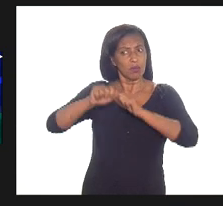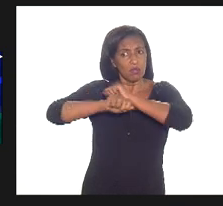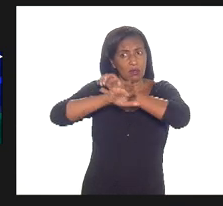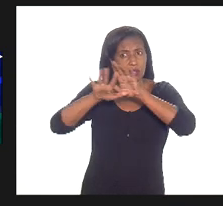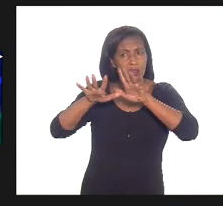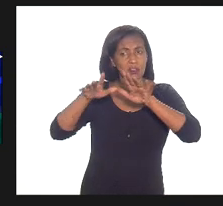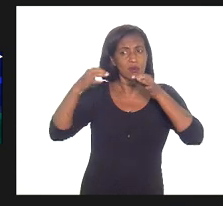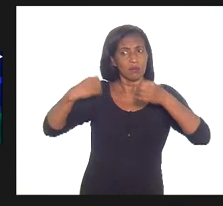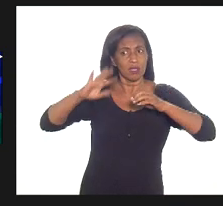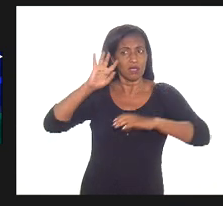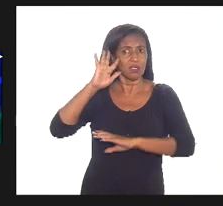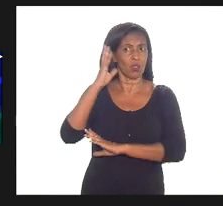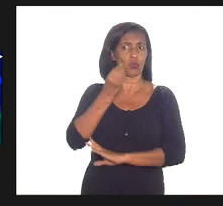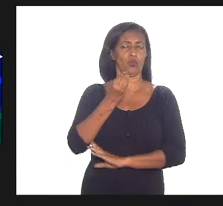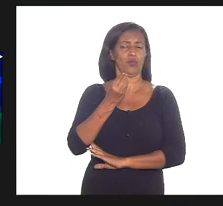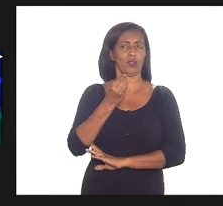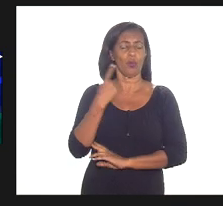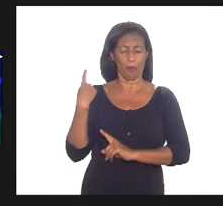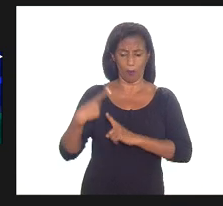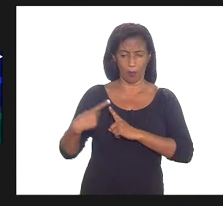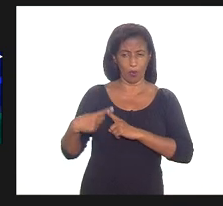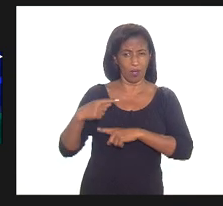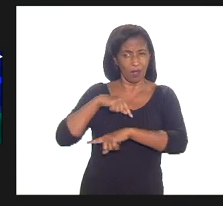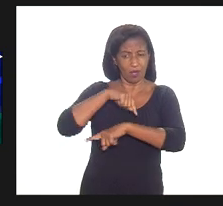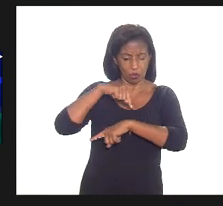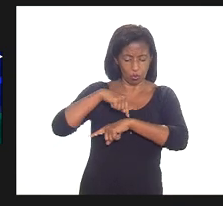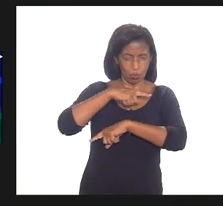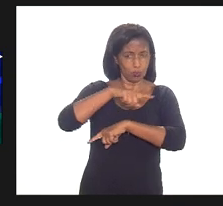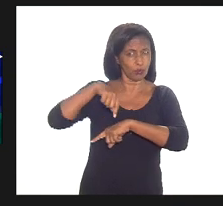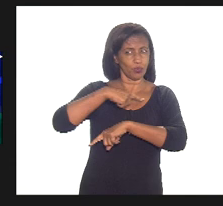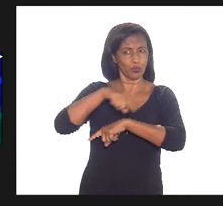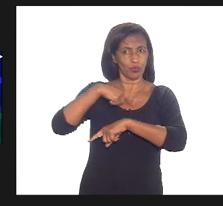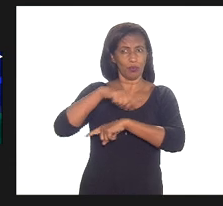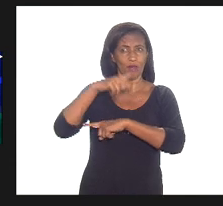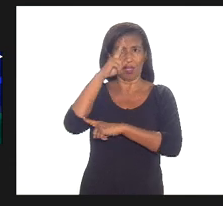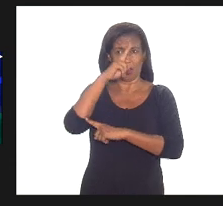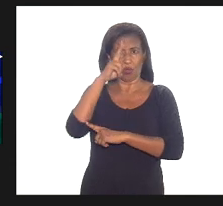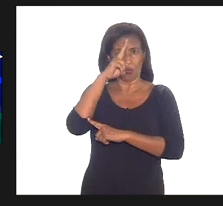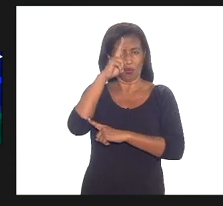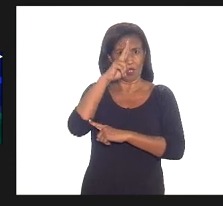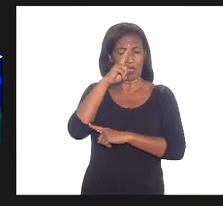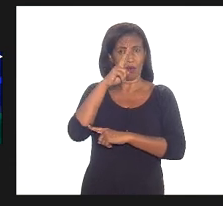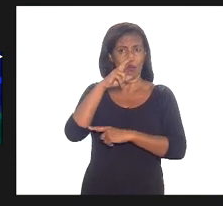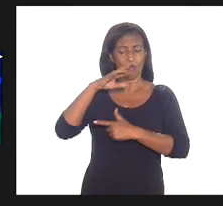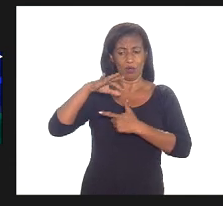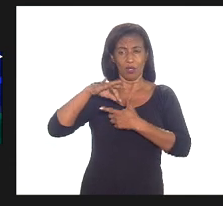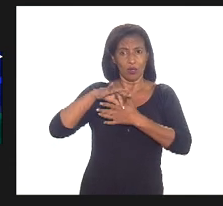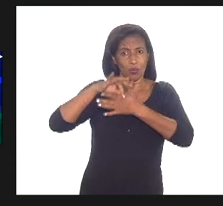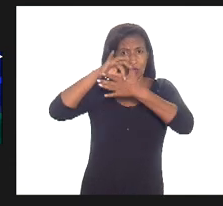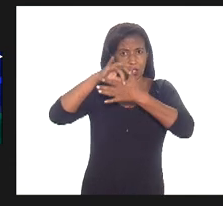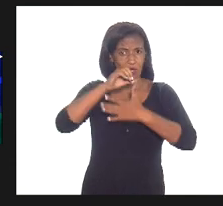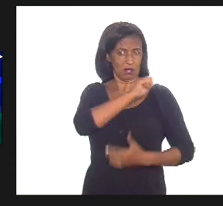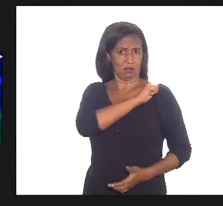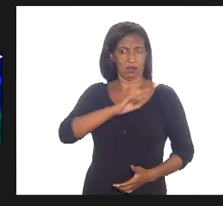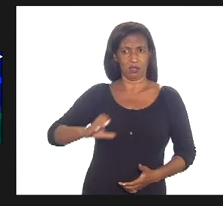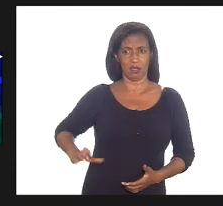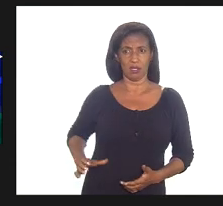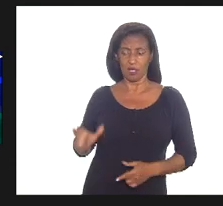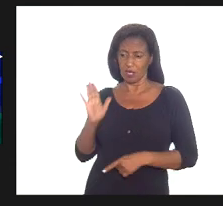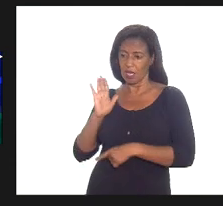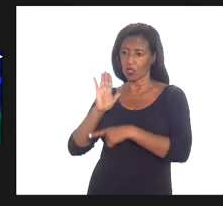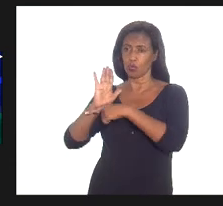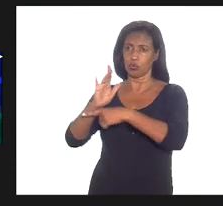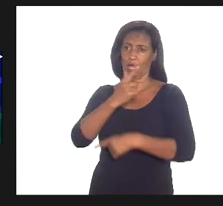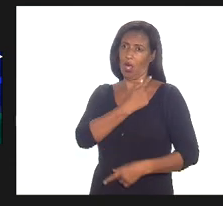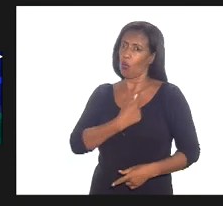esclarecida porque a todo momento me recordo que nem o que falar desse ano tentou ajudar o governo do estado e matérias polêmicas